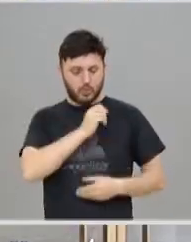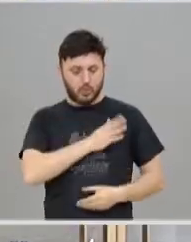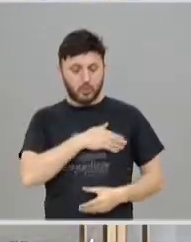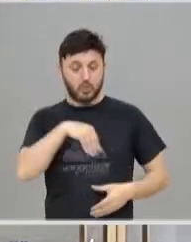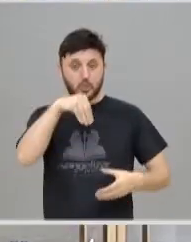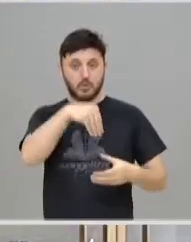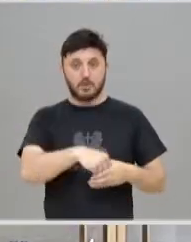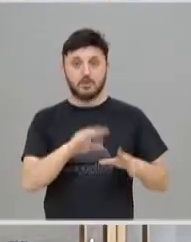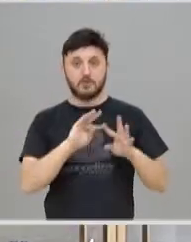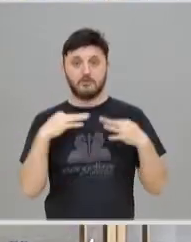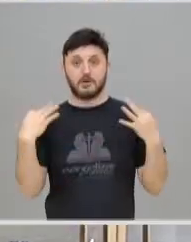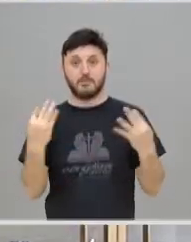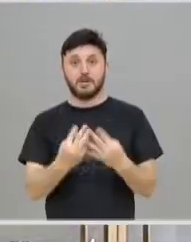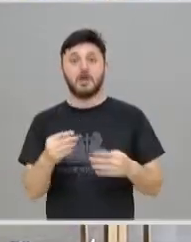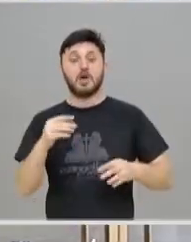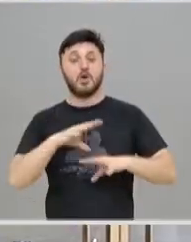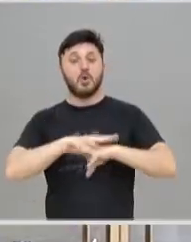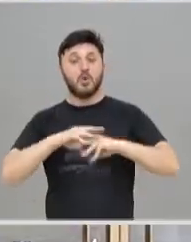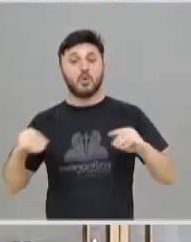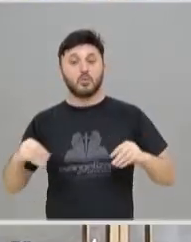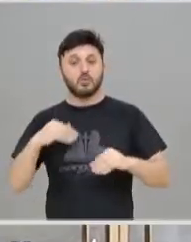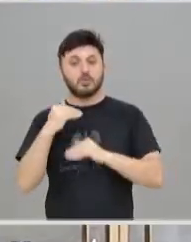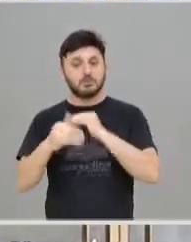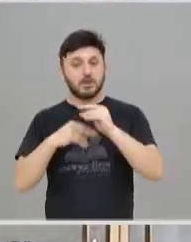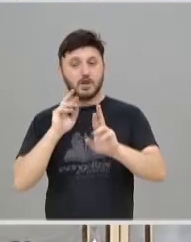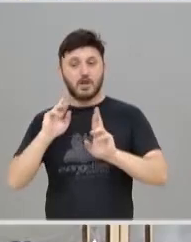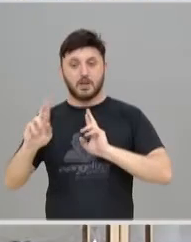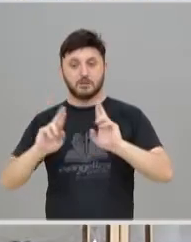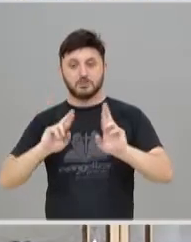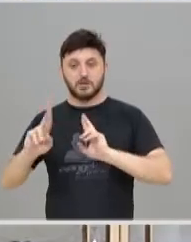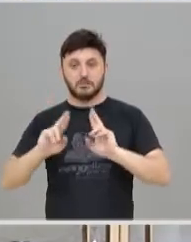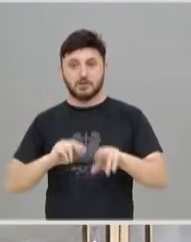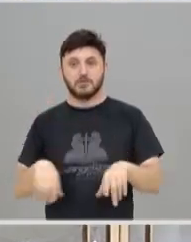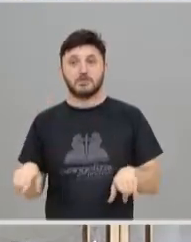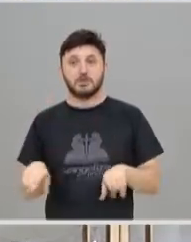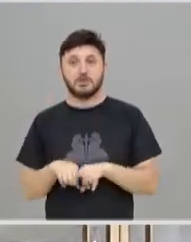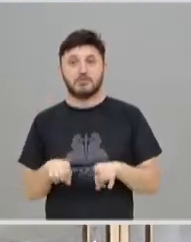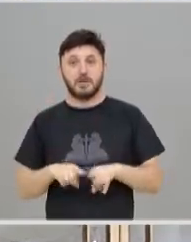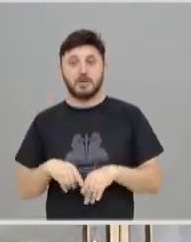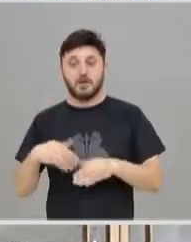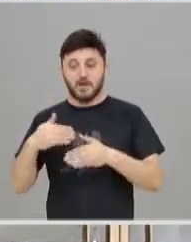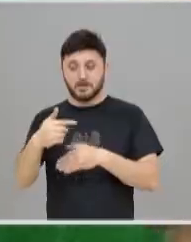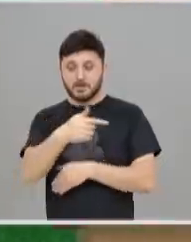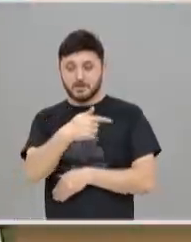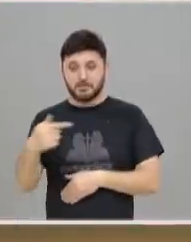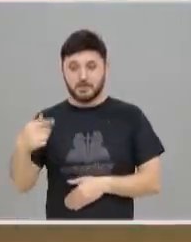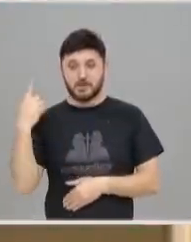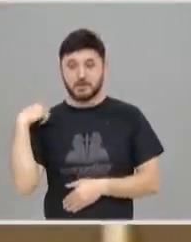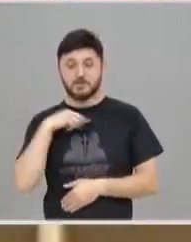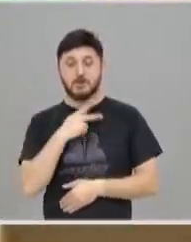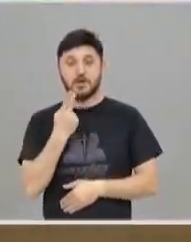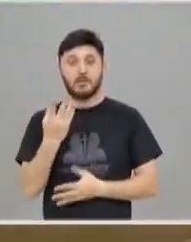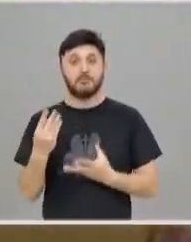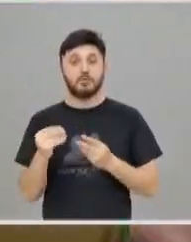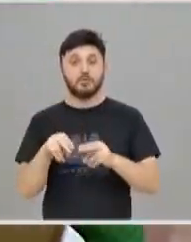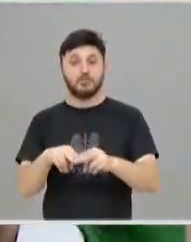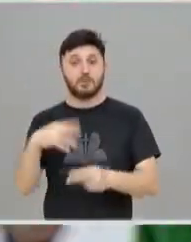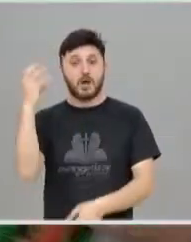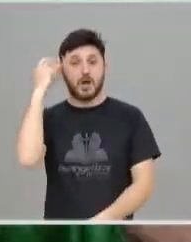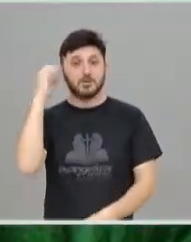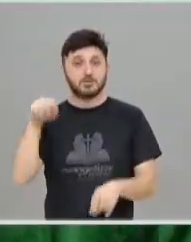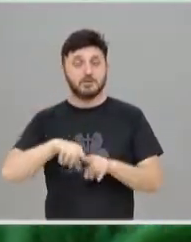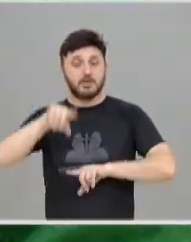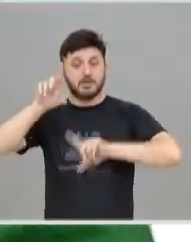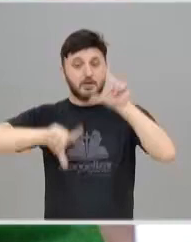família, cura interna nos relacionamentos. E durante essa semana nós vamos falar muito pelo rádio, pela TV,